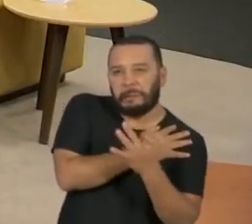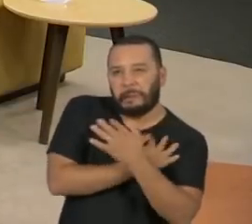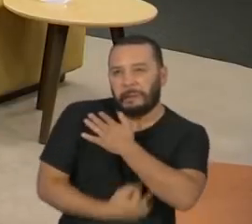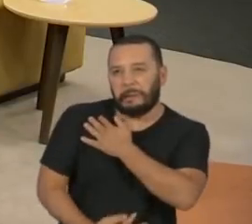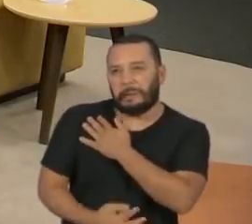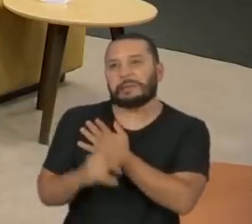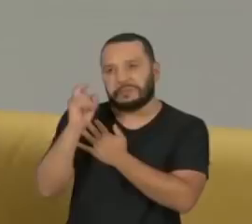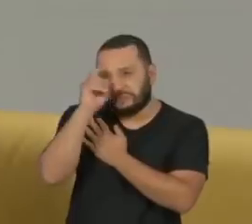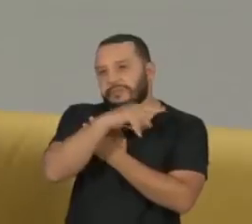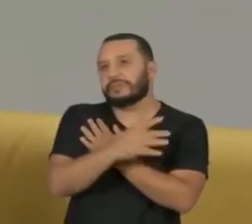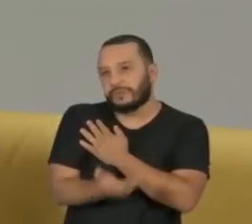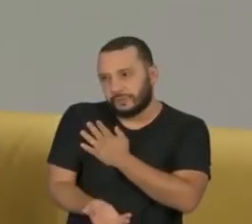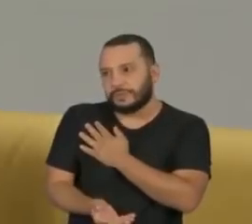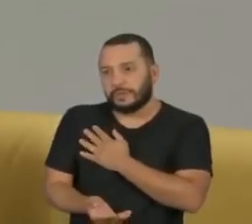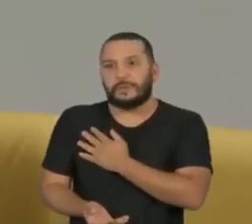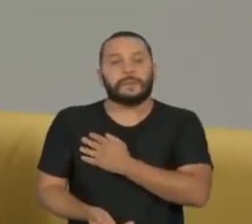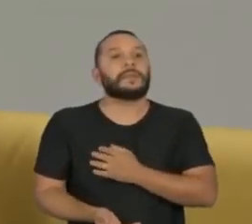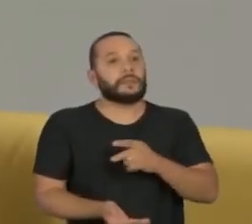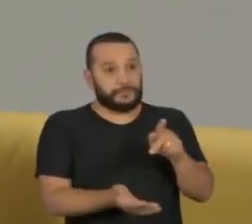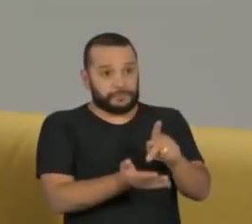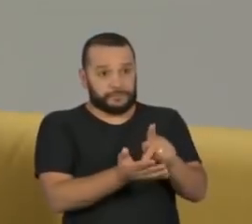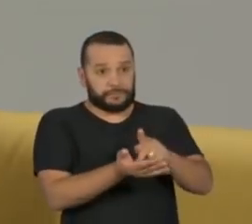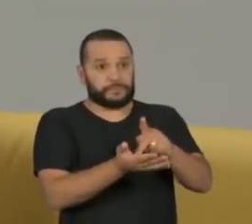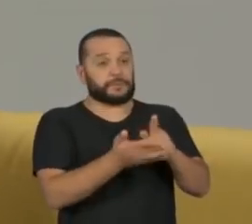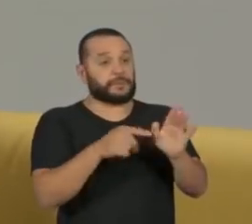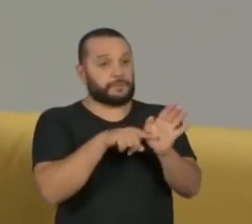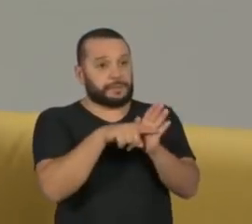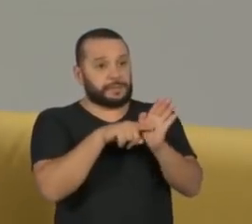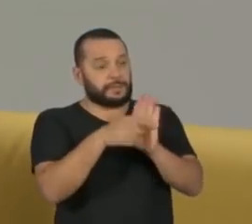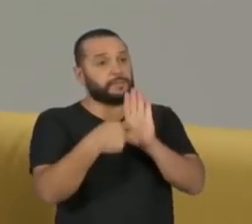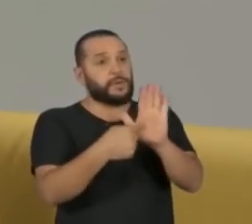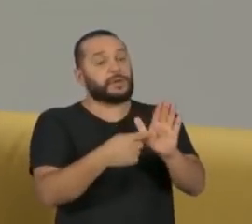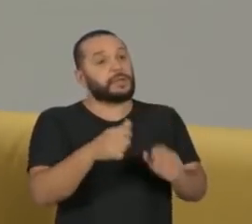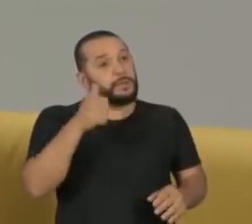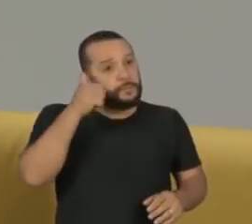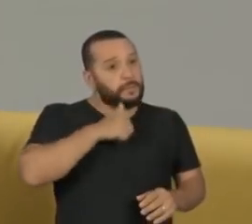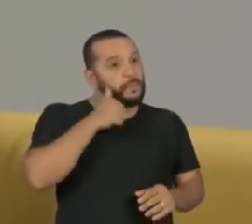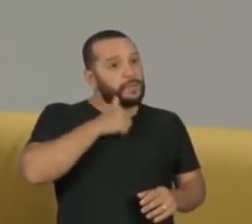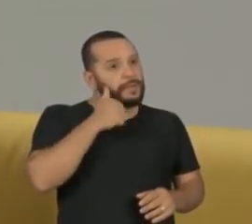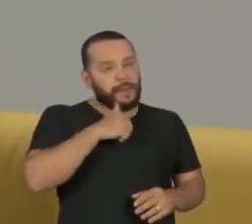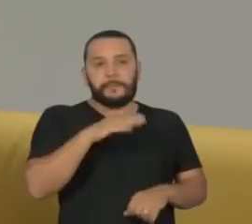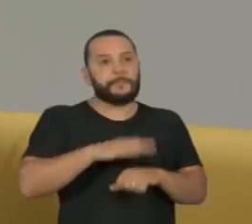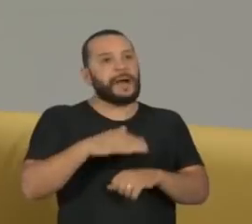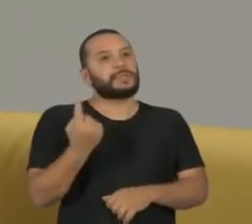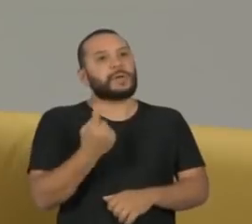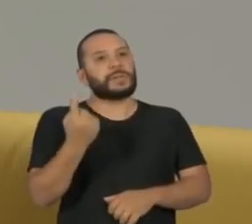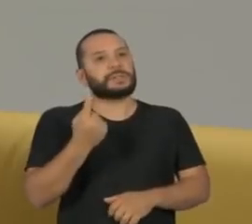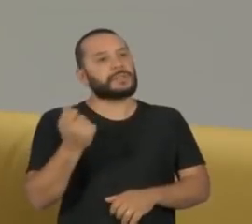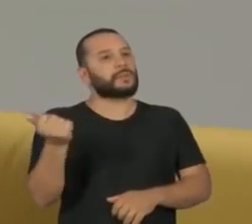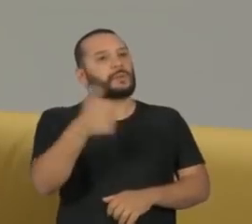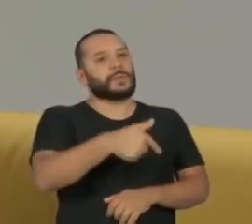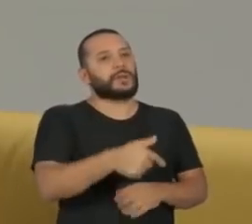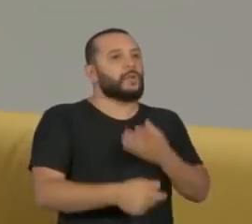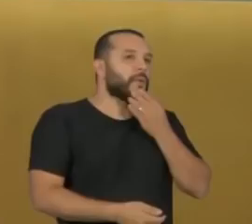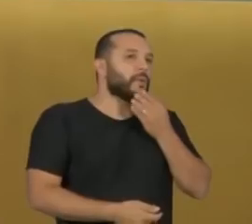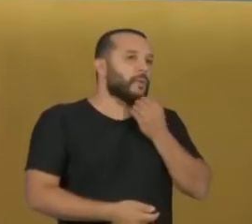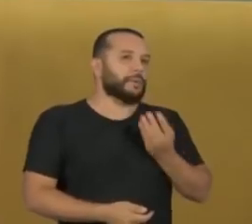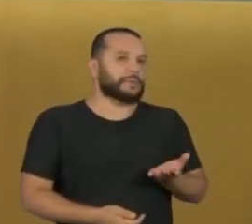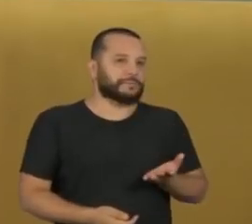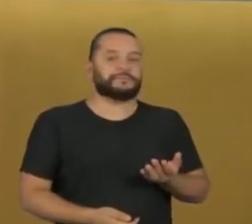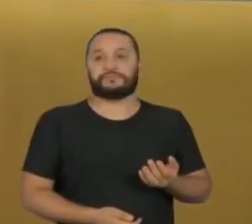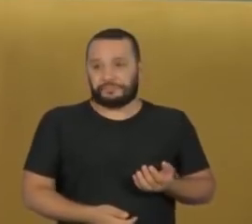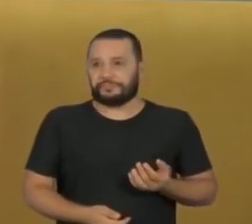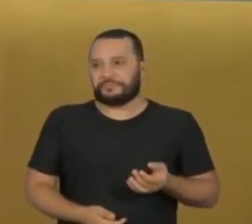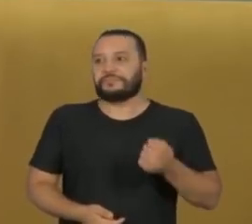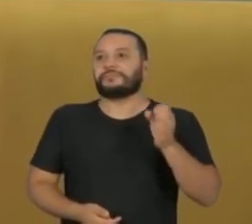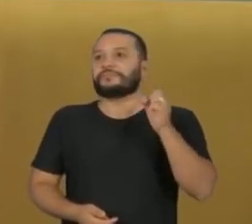isso complica. E, Raquel, as pesquisas mostram que as mulheres tendem a ficar mais sozinhas, então, vivem mais sozinhas. Sim.